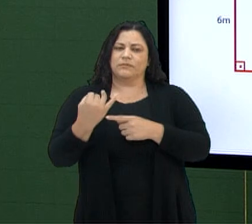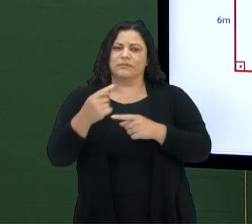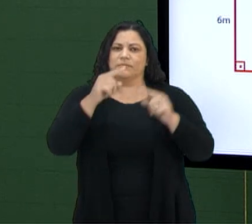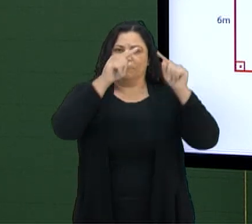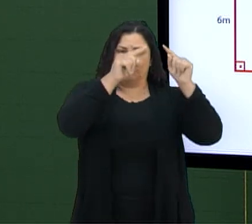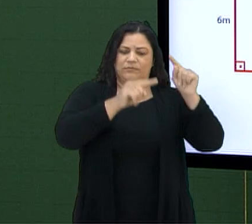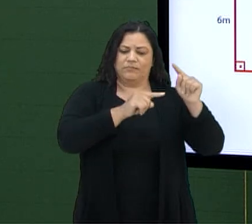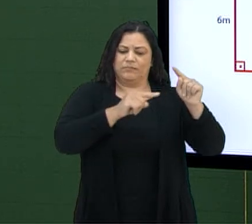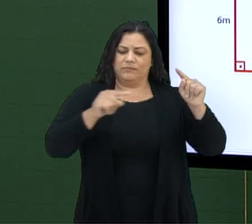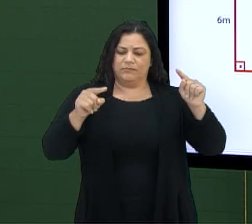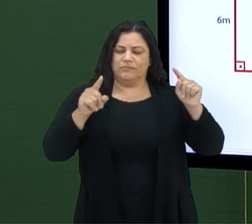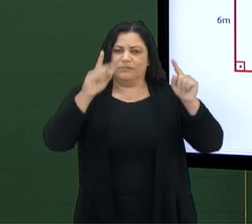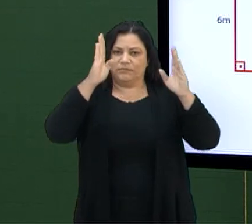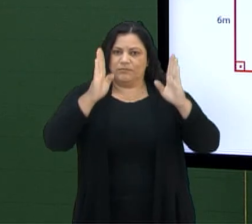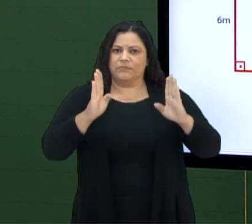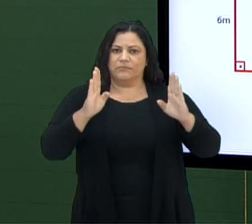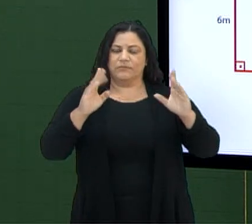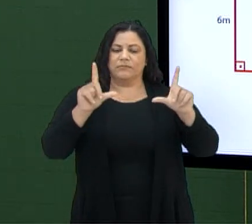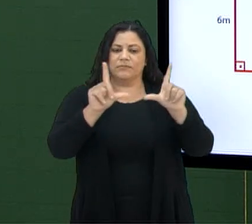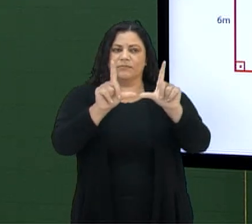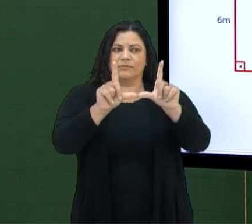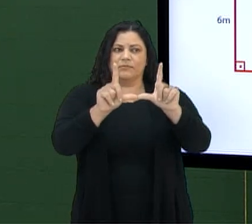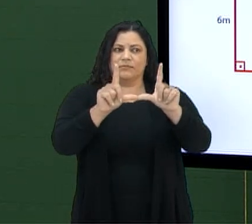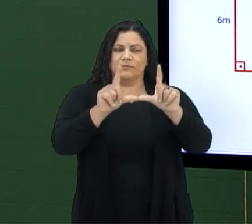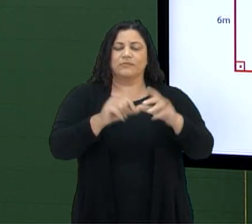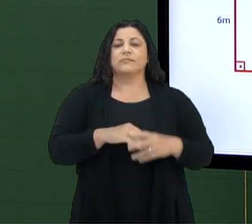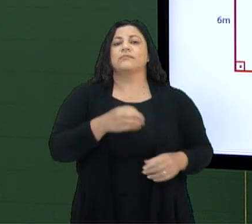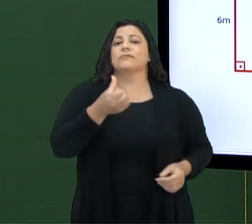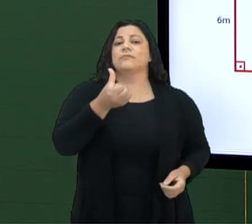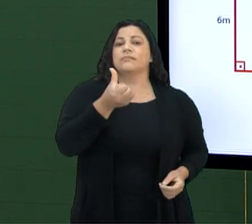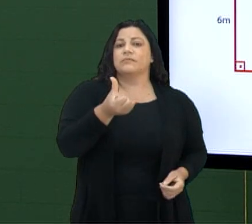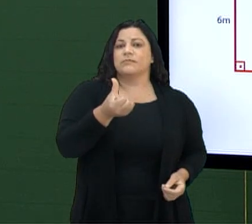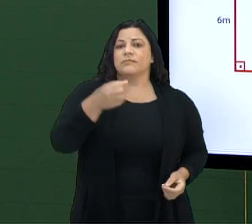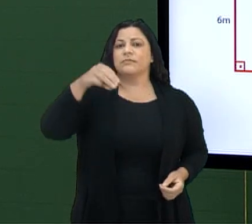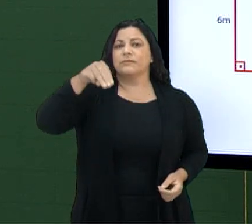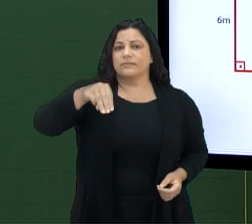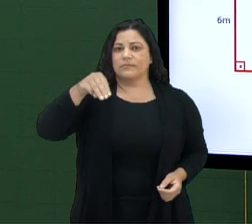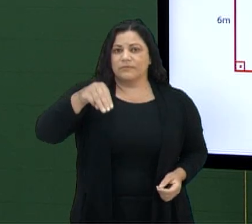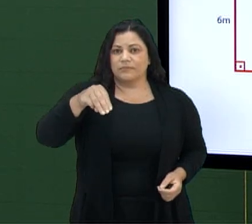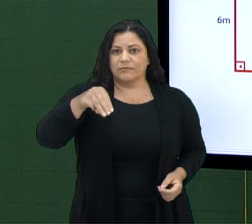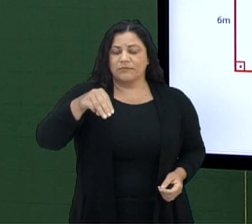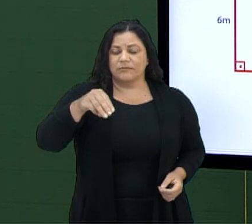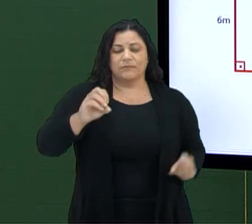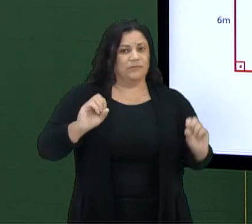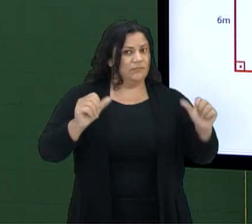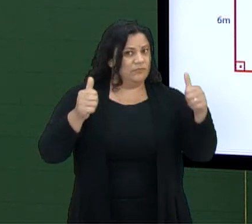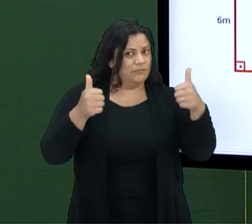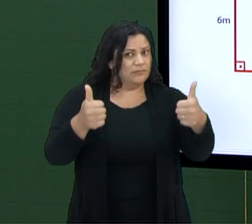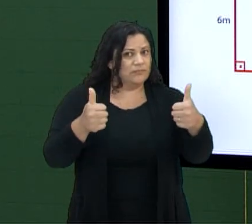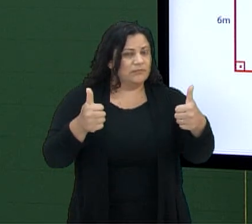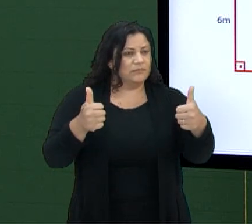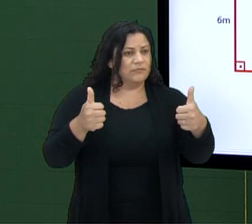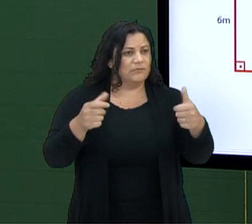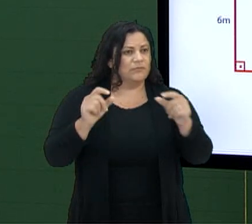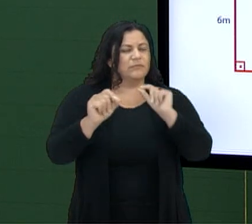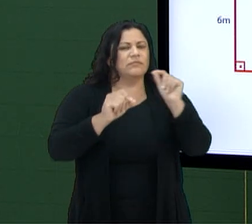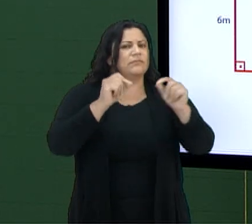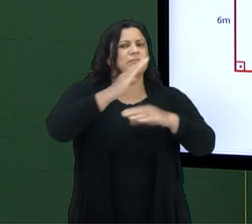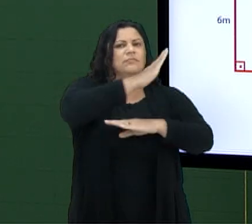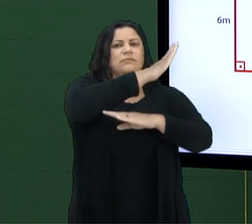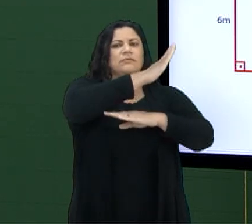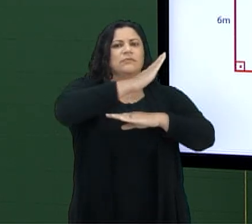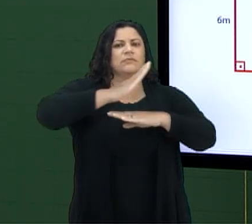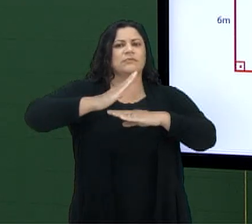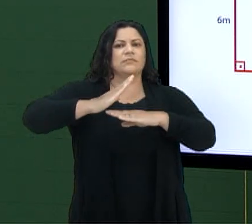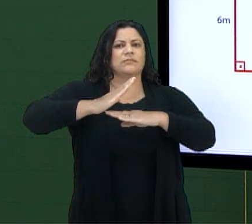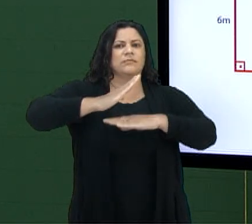aqui. Tem um quadrado, tá? E o lado dele é 6 metros. Ok. Eu quero saber o tamanho da diagonal. Esse tamanho aqui,